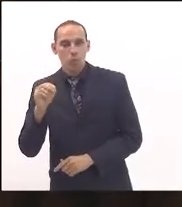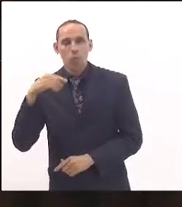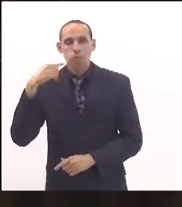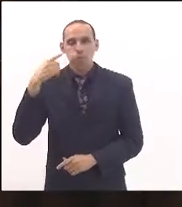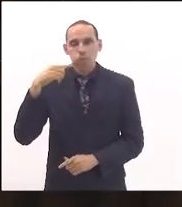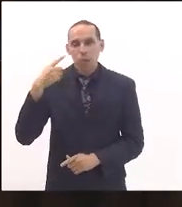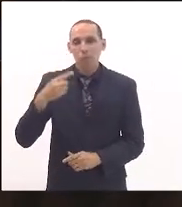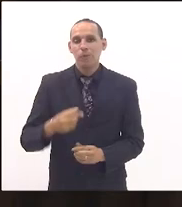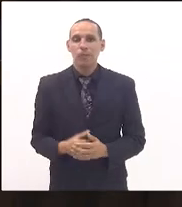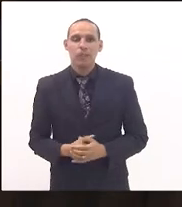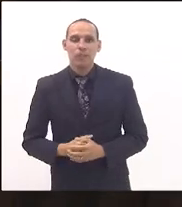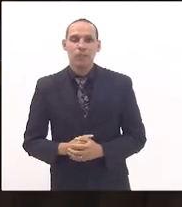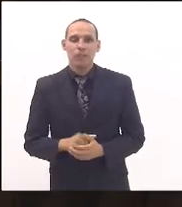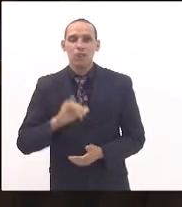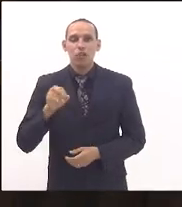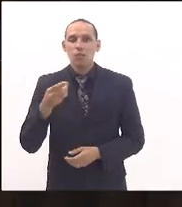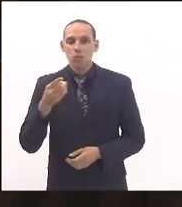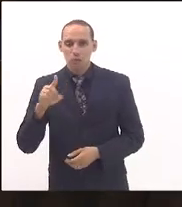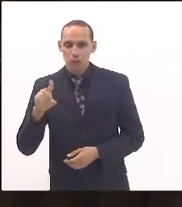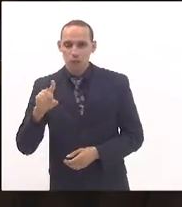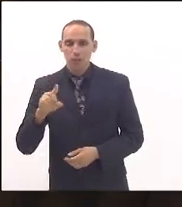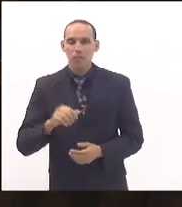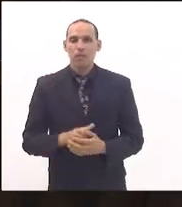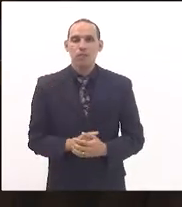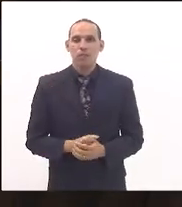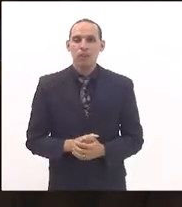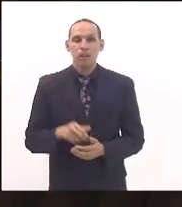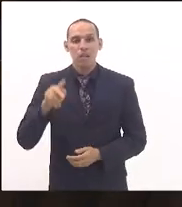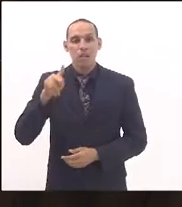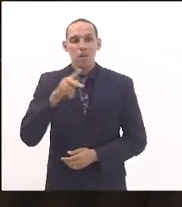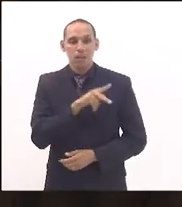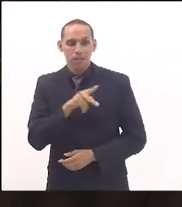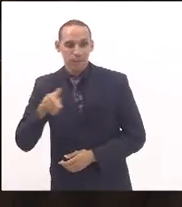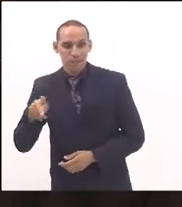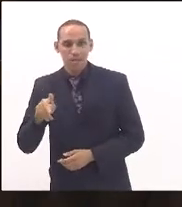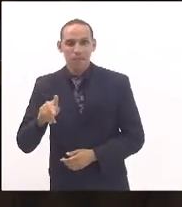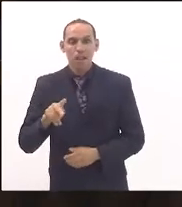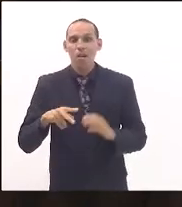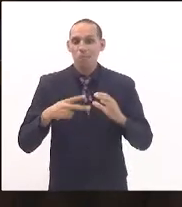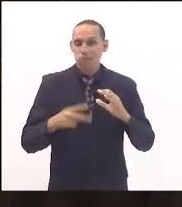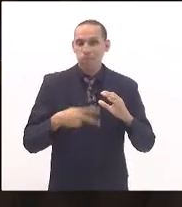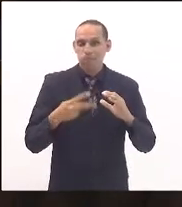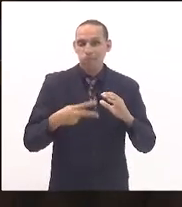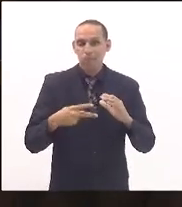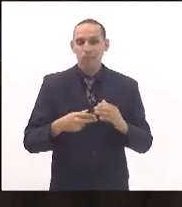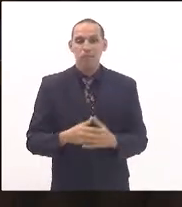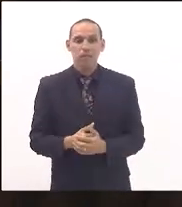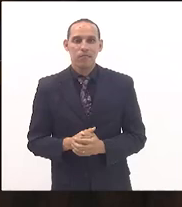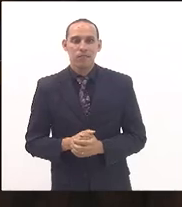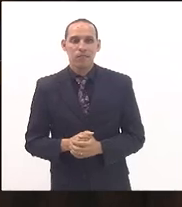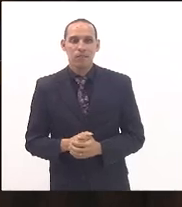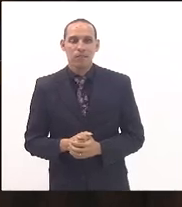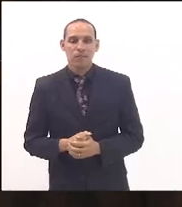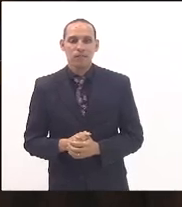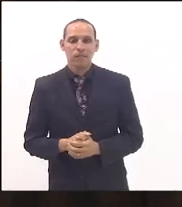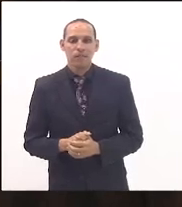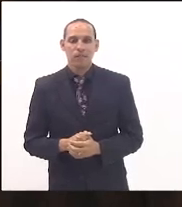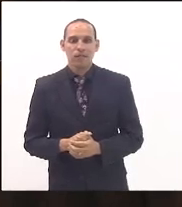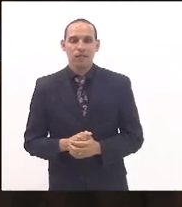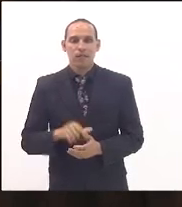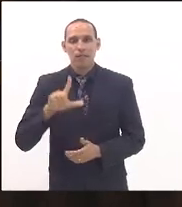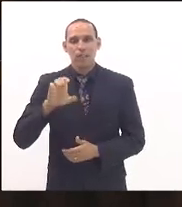advogado João se ele se presidente da Câmara de Vereadores e